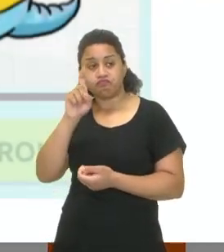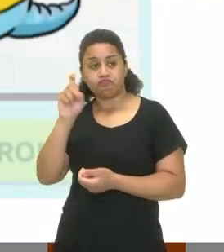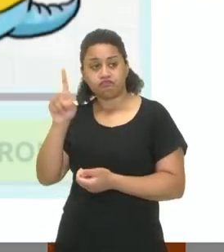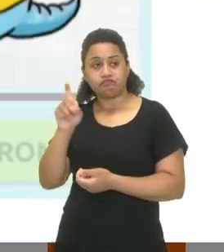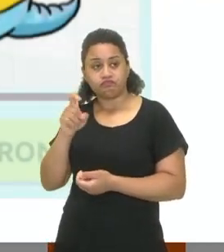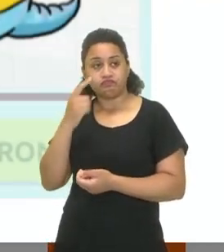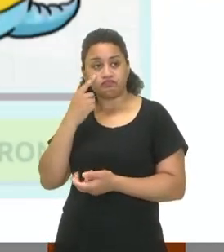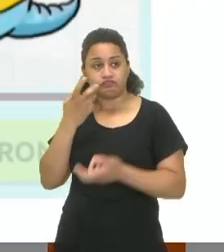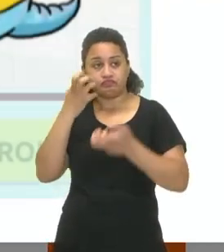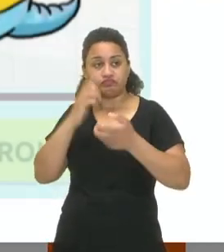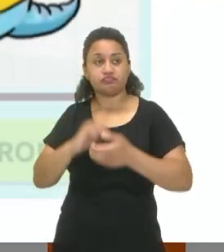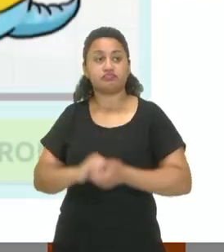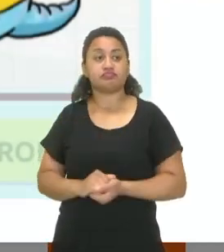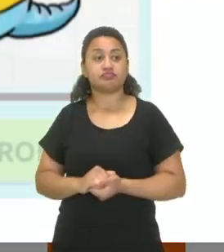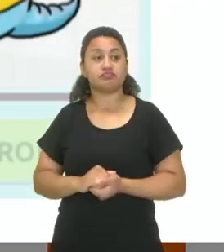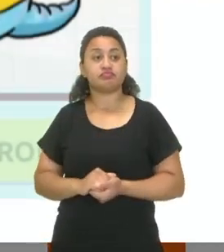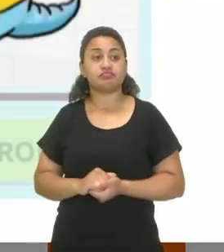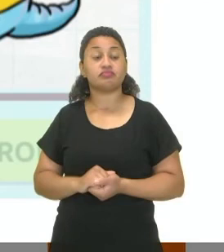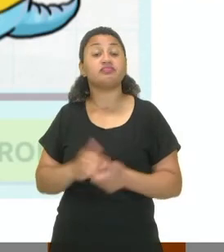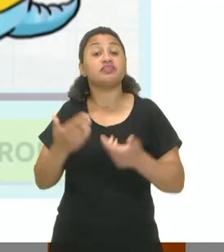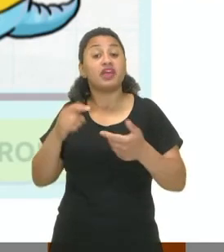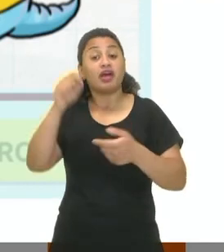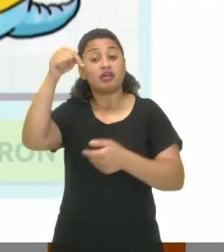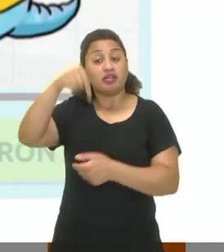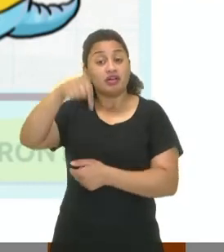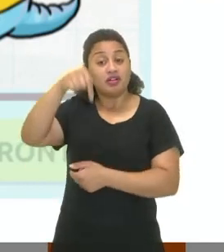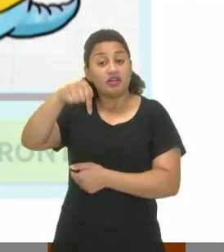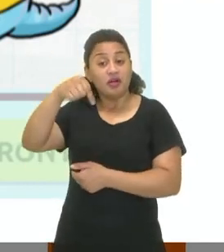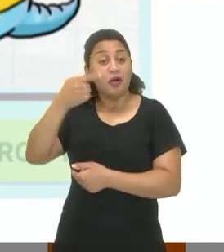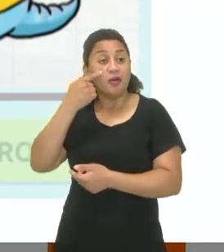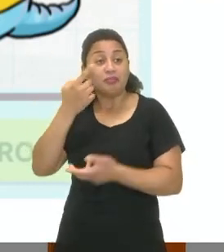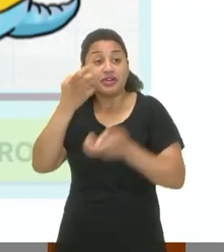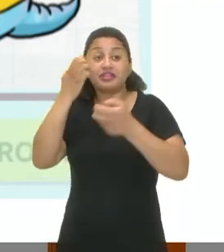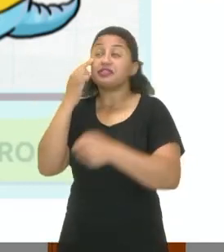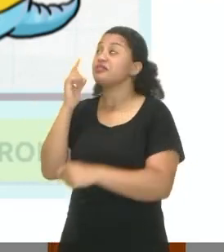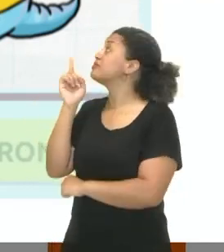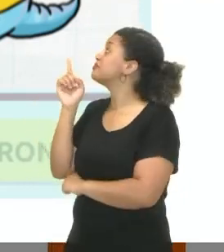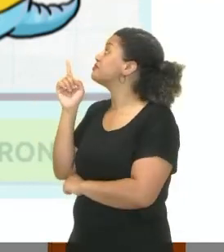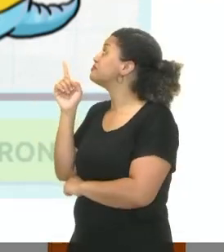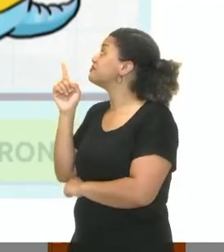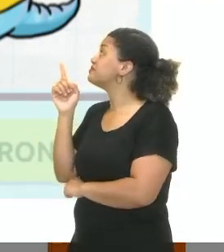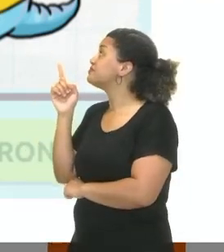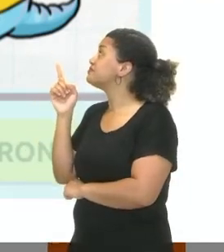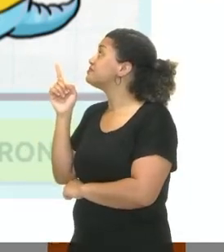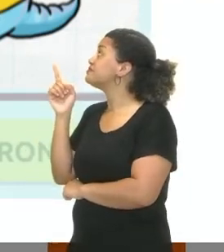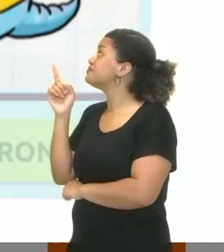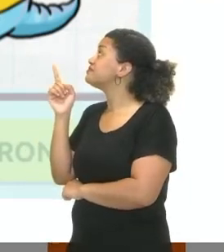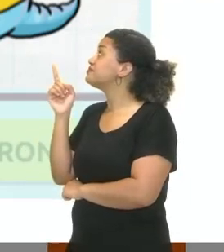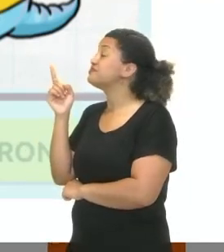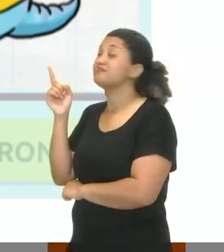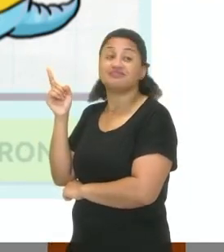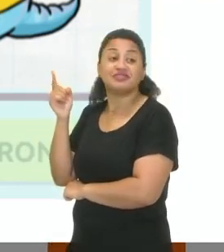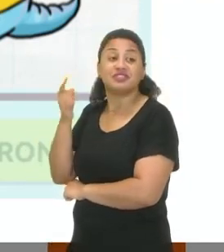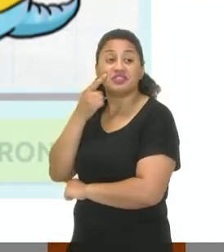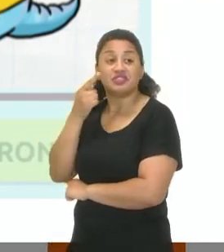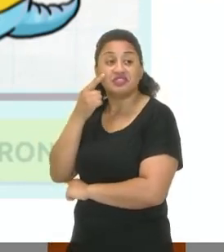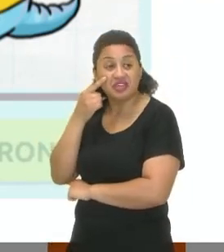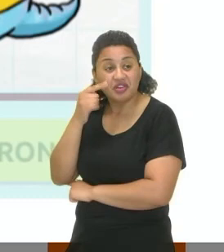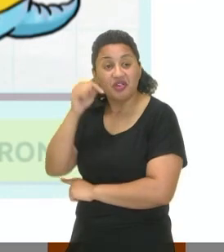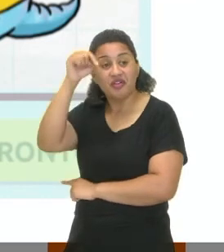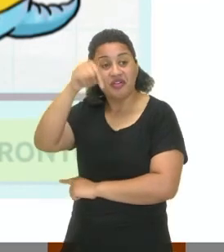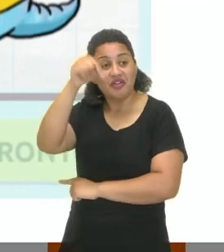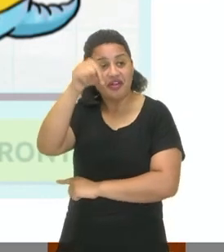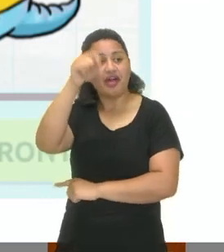olha só, né? Tá vendo? E aí, tá vendo que ele já indica aqui pra gente, ó, pra gente baixar o 2? Tá vendo? É só clicar